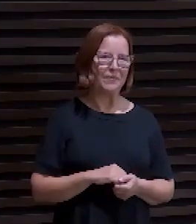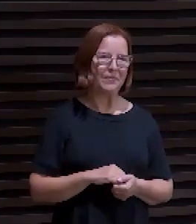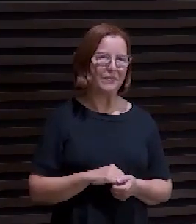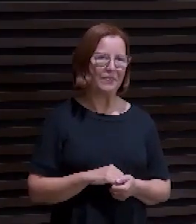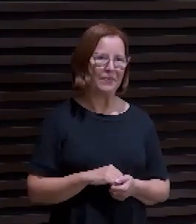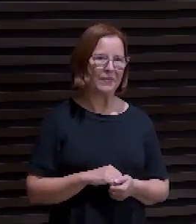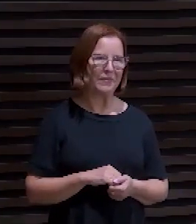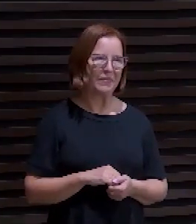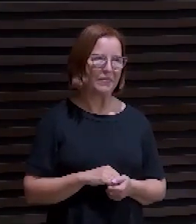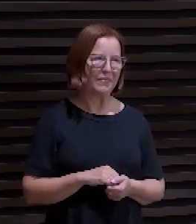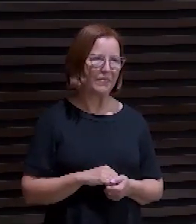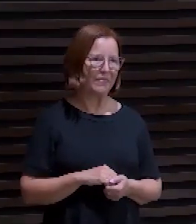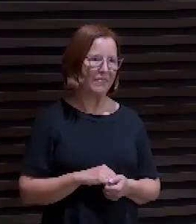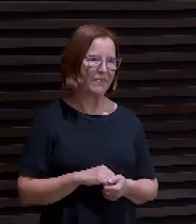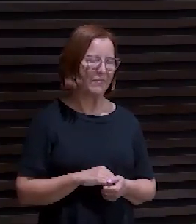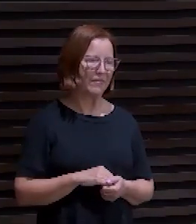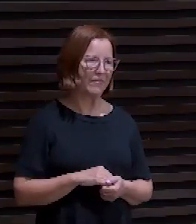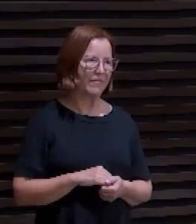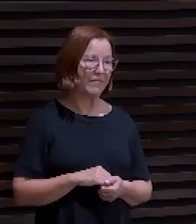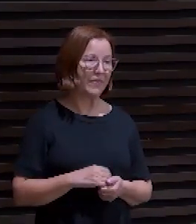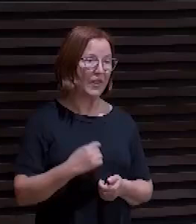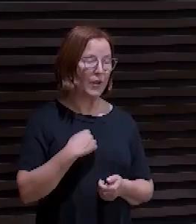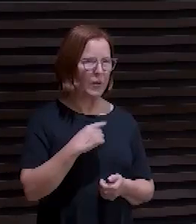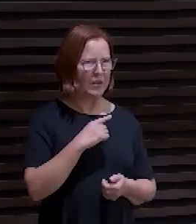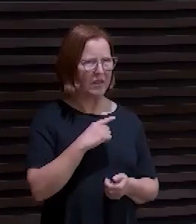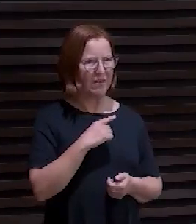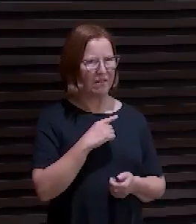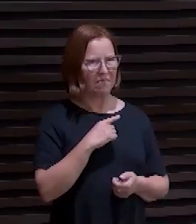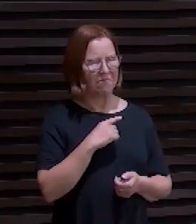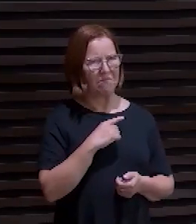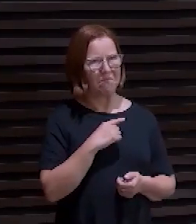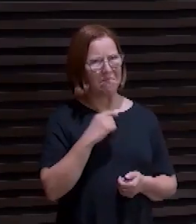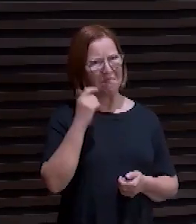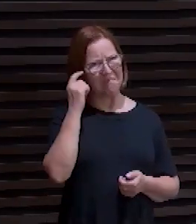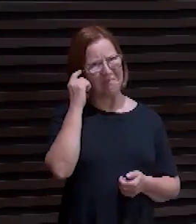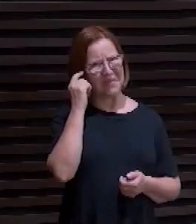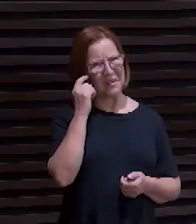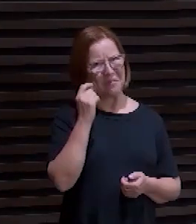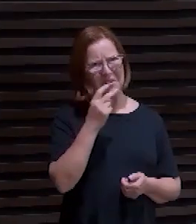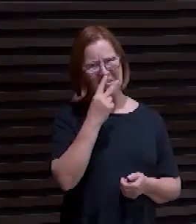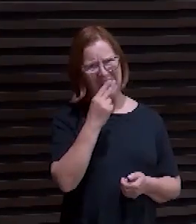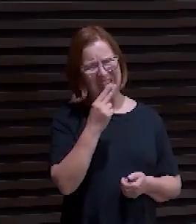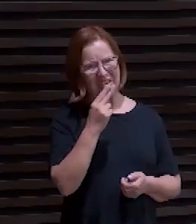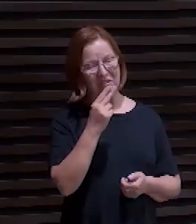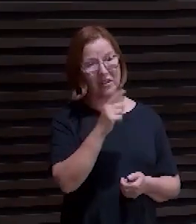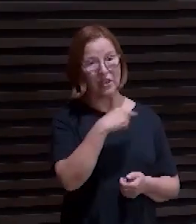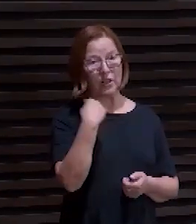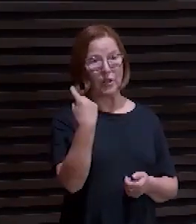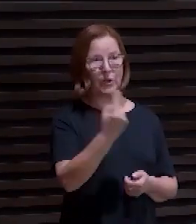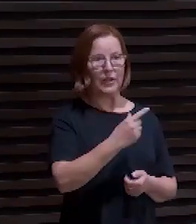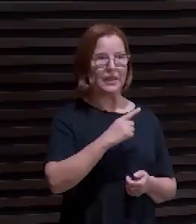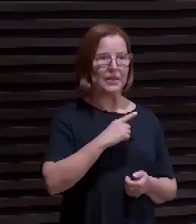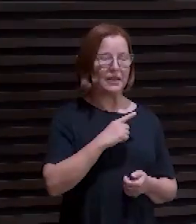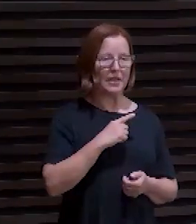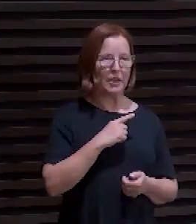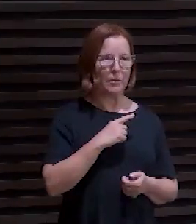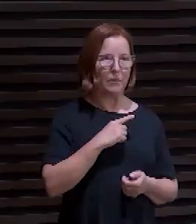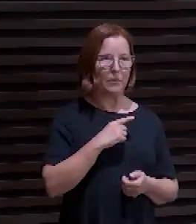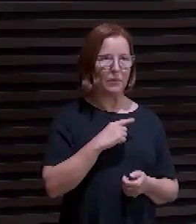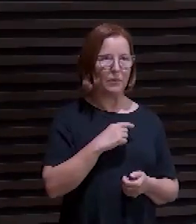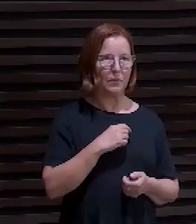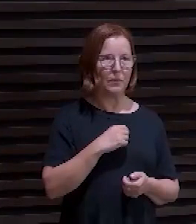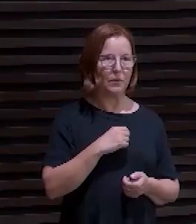Eu tenho uma impressão, né? Nós temos dentro do nosso sangue uma série